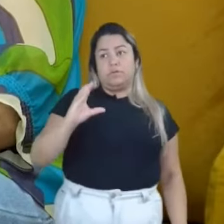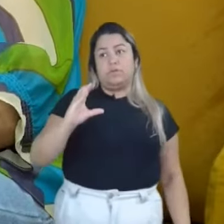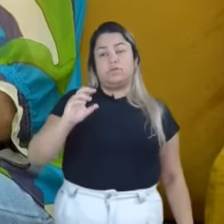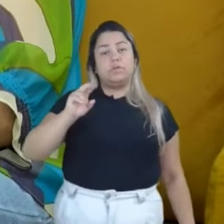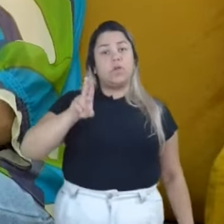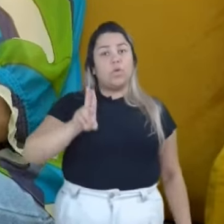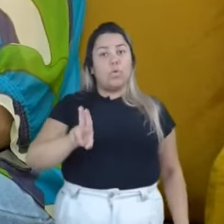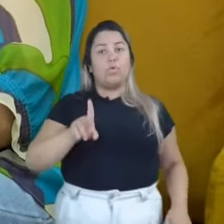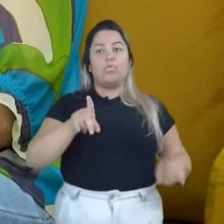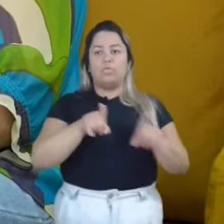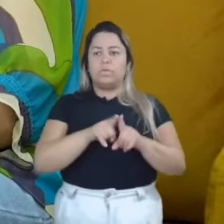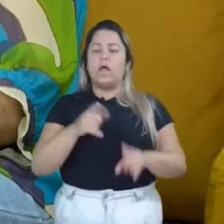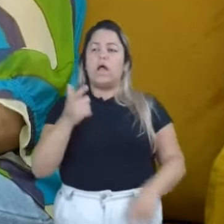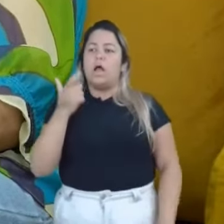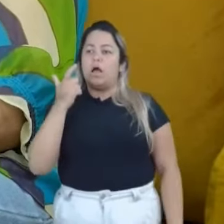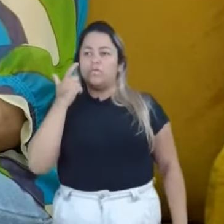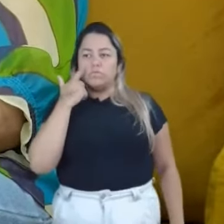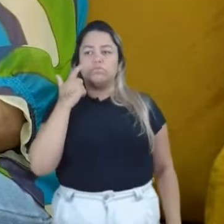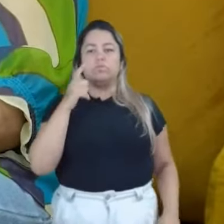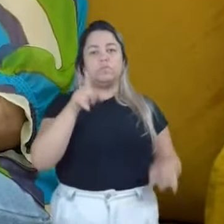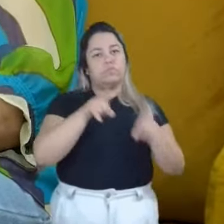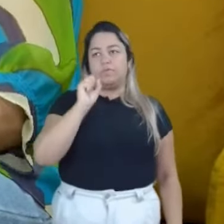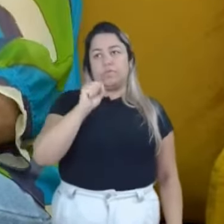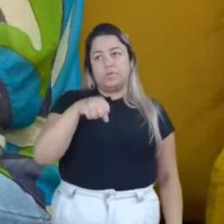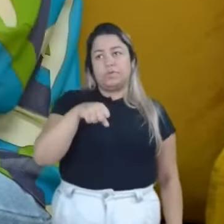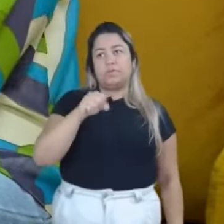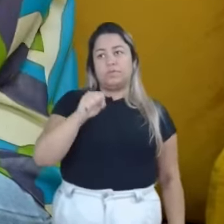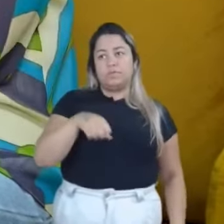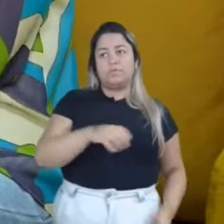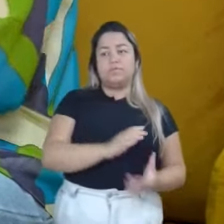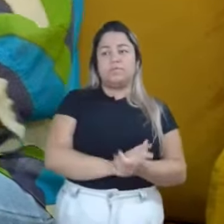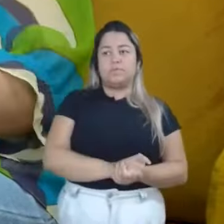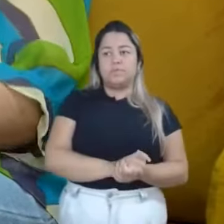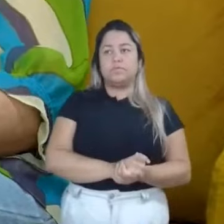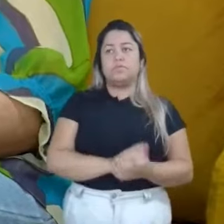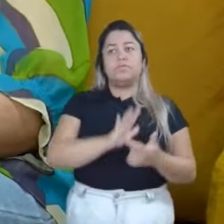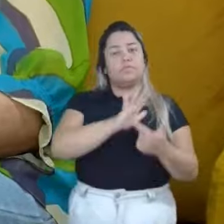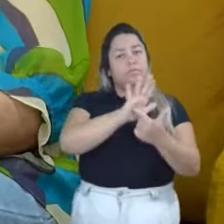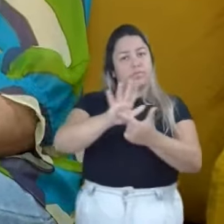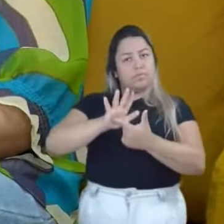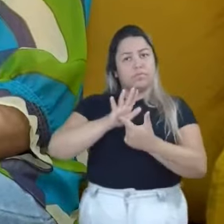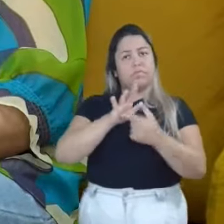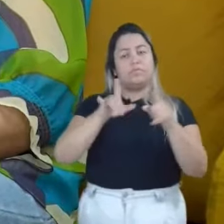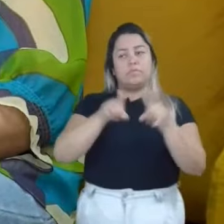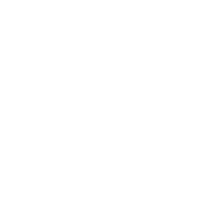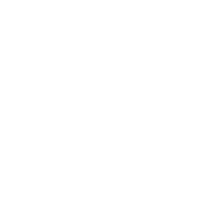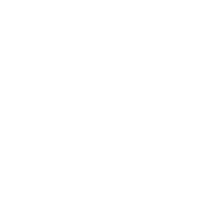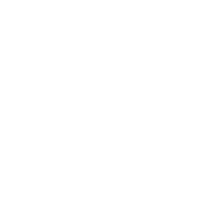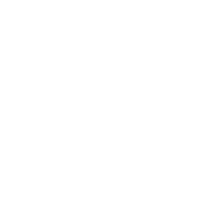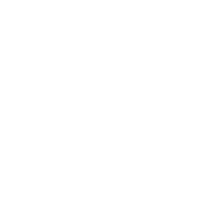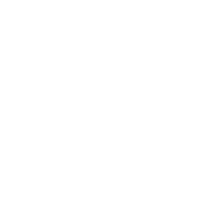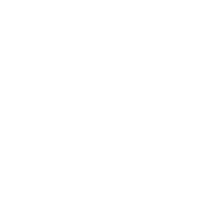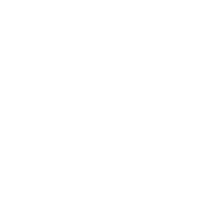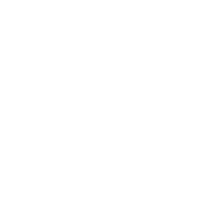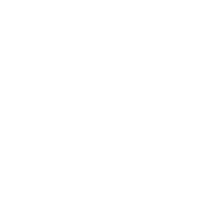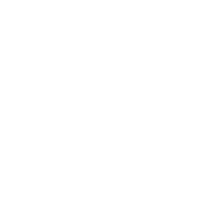com a intenção realmente de especular, e é o que vai acontecer, ele tá. E eu acho que vai mostrar exatamente isso, ele tem que sair antes.